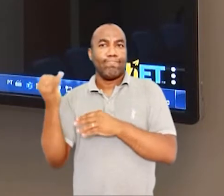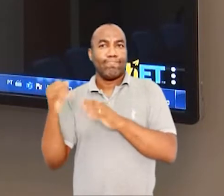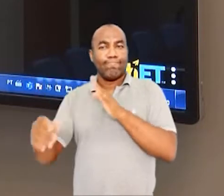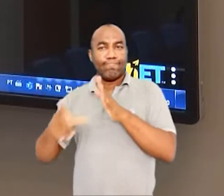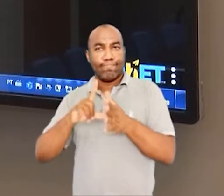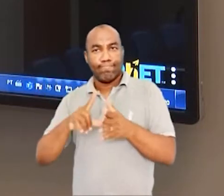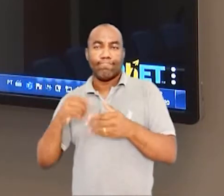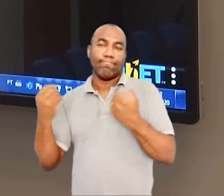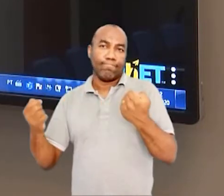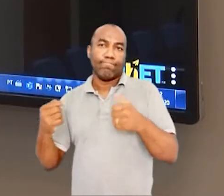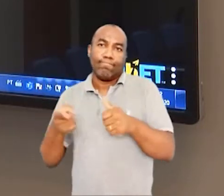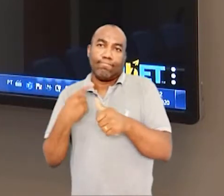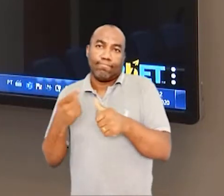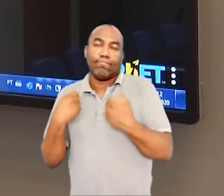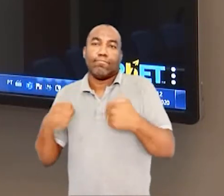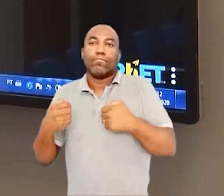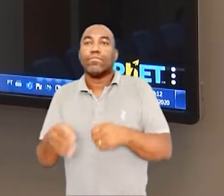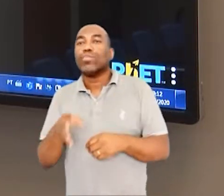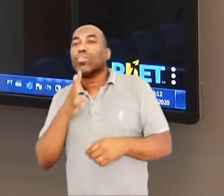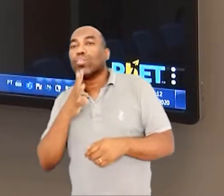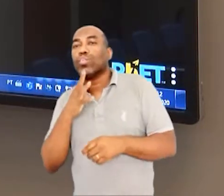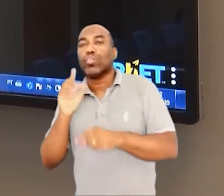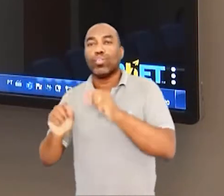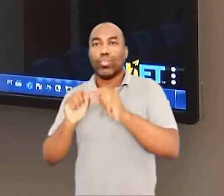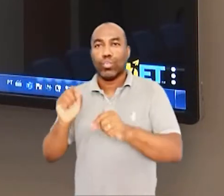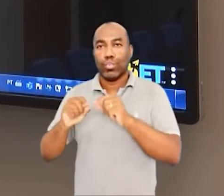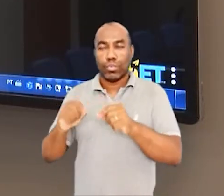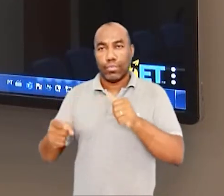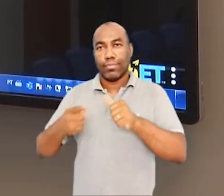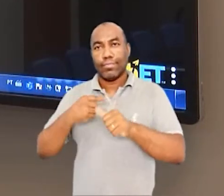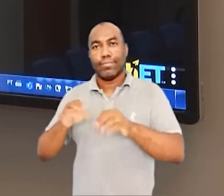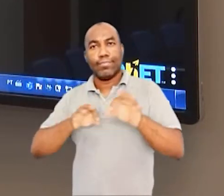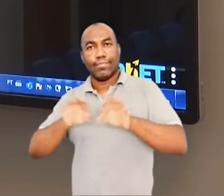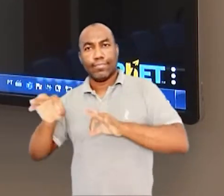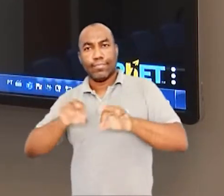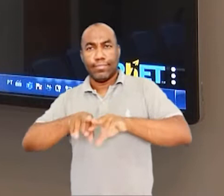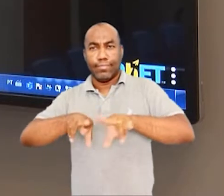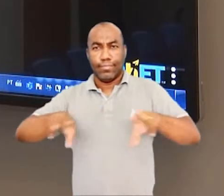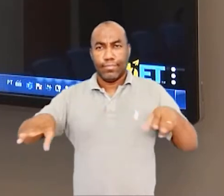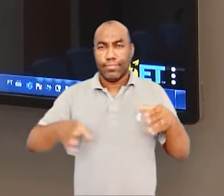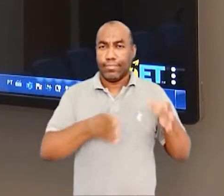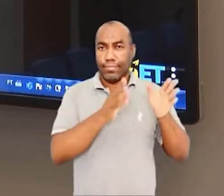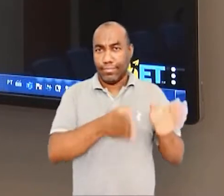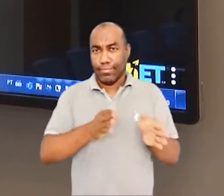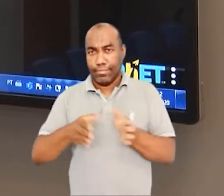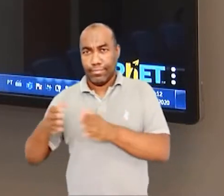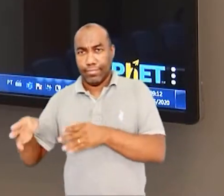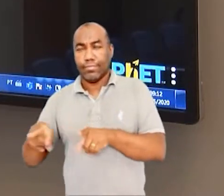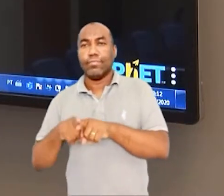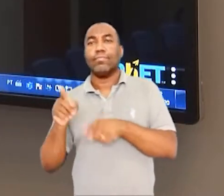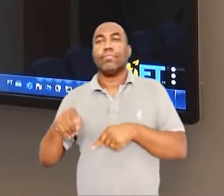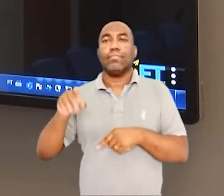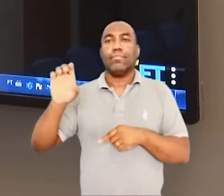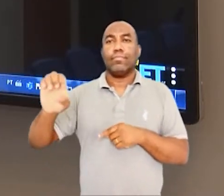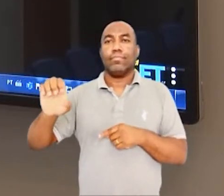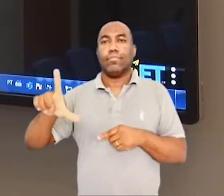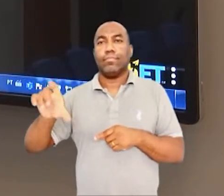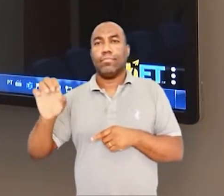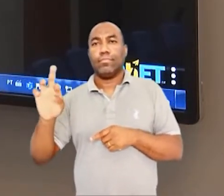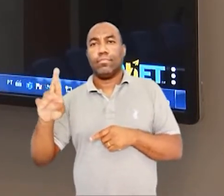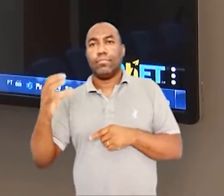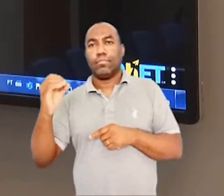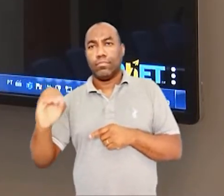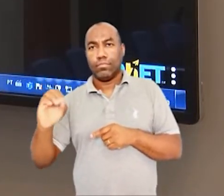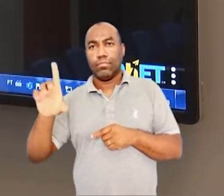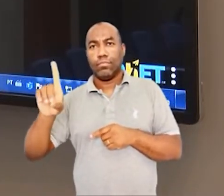que você tem que desenvolver, pensar nos códigos, nos símbolos, na linguagem própria da eletrodinâmica. Lembrando que aqui